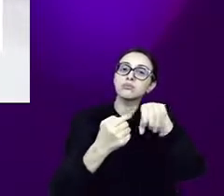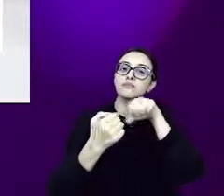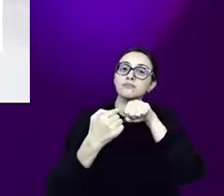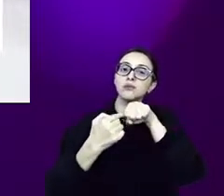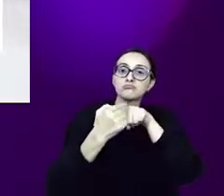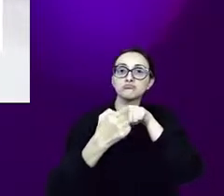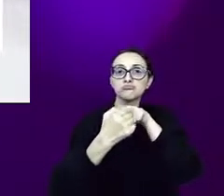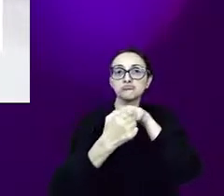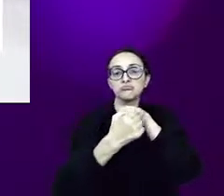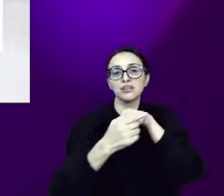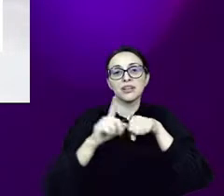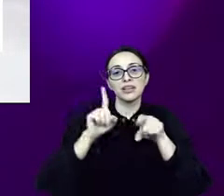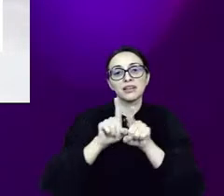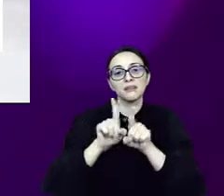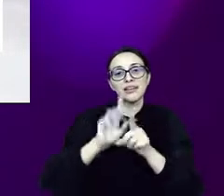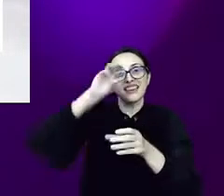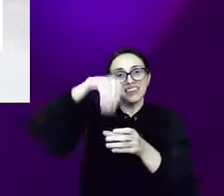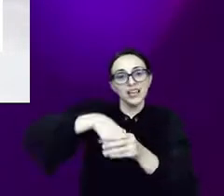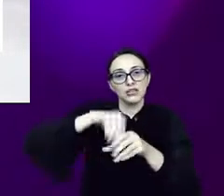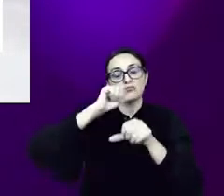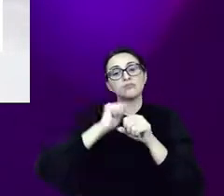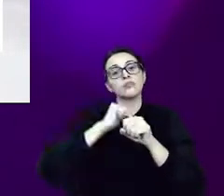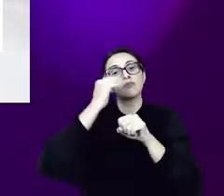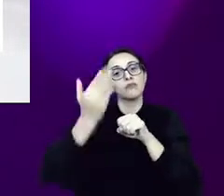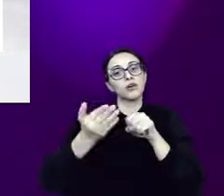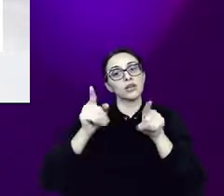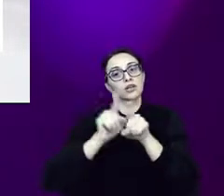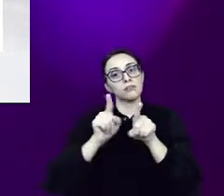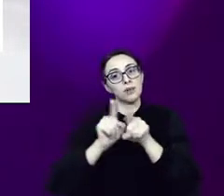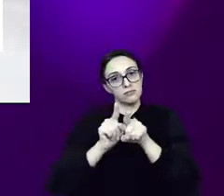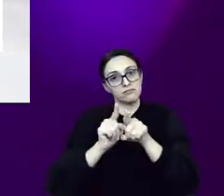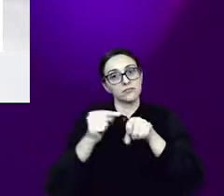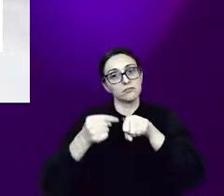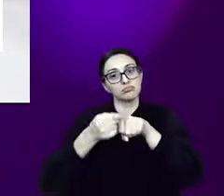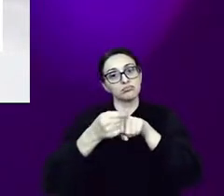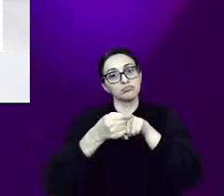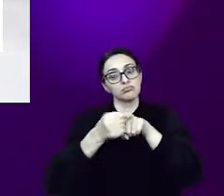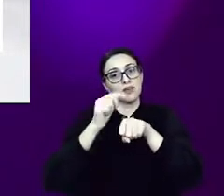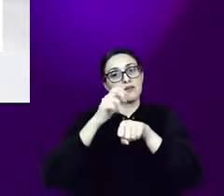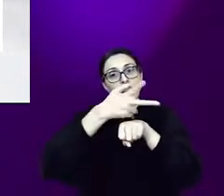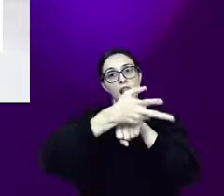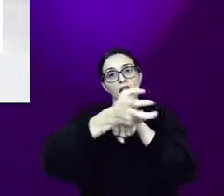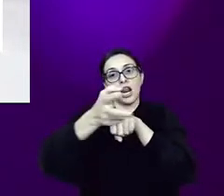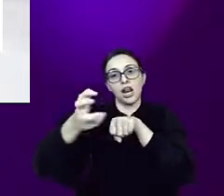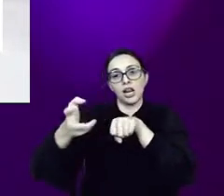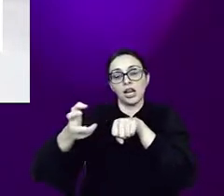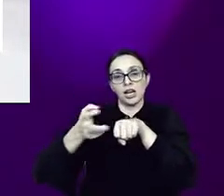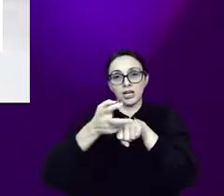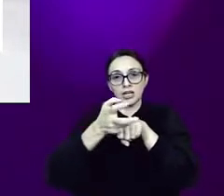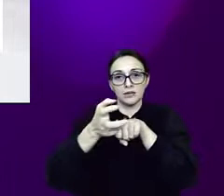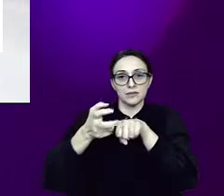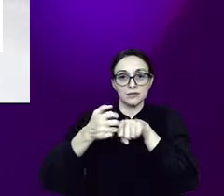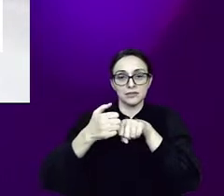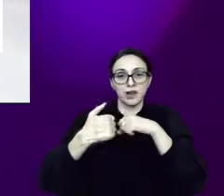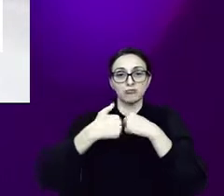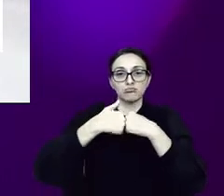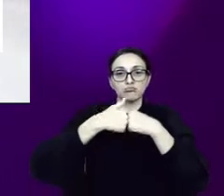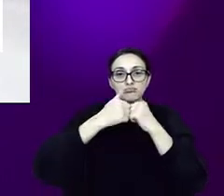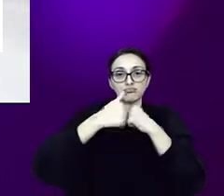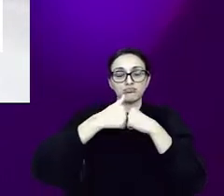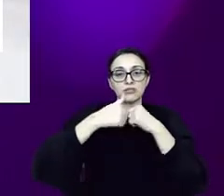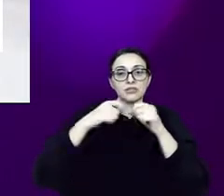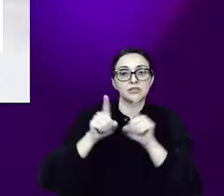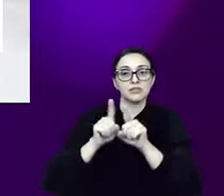a parte intra-articular, a gente faz essa varredura da parte externa, né, da parte extra-articular. Então, você também